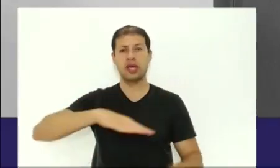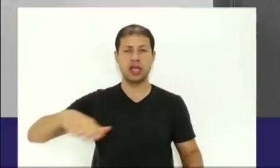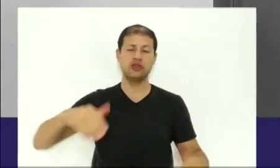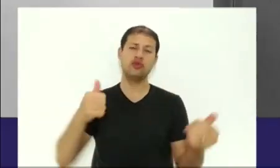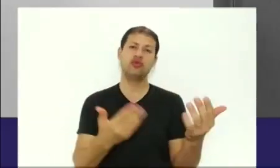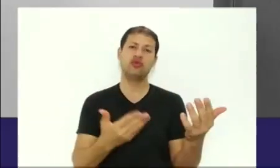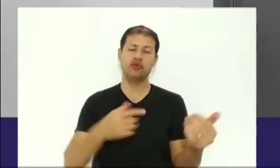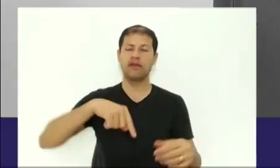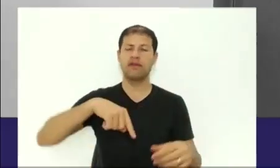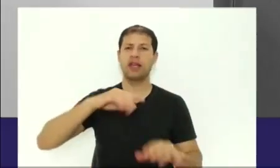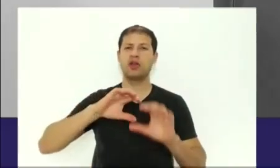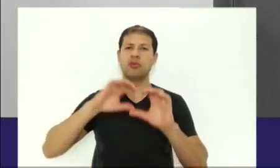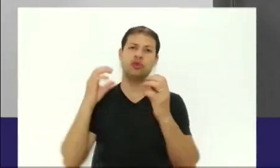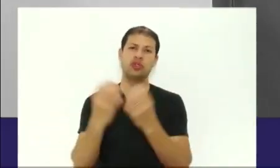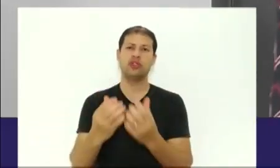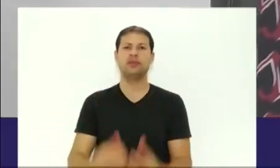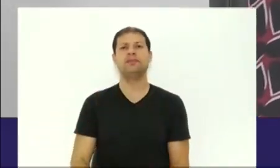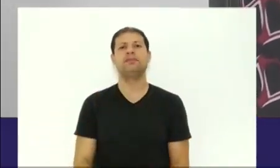nossa comunidade.